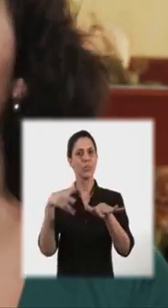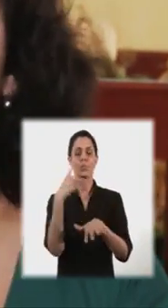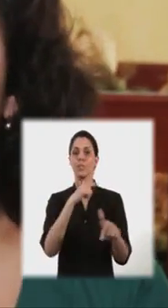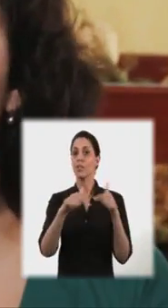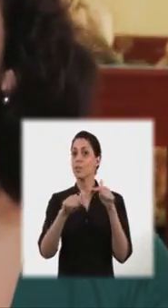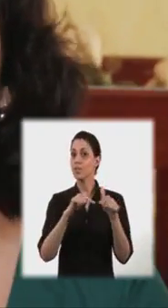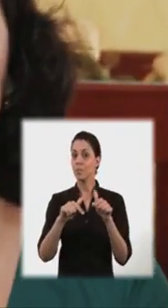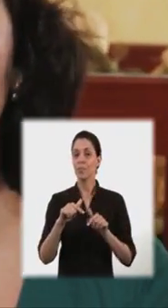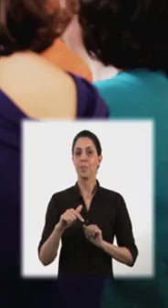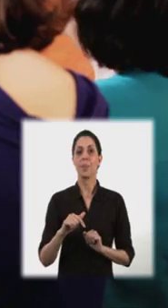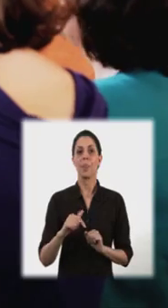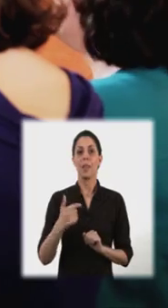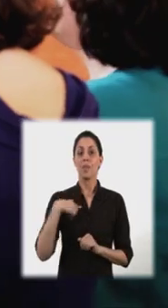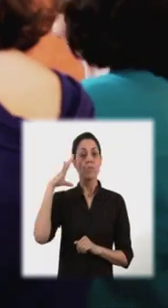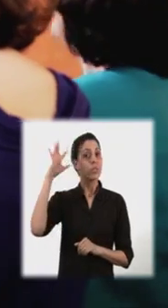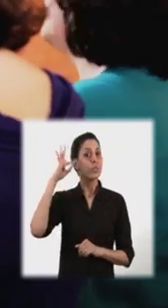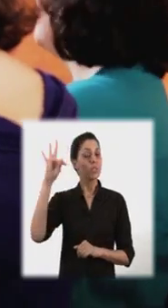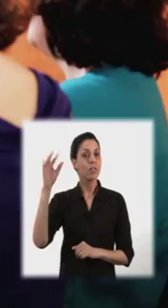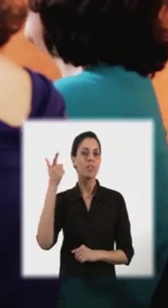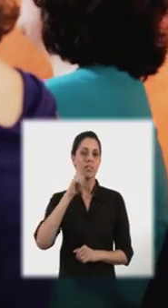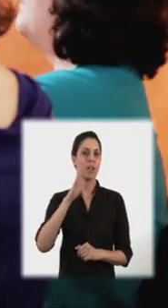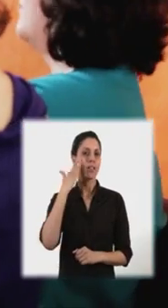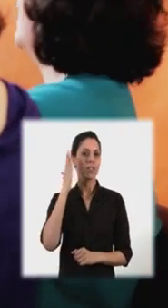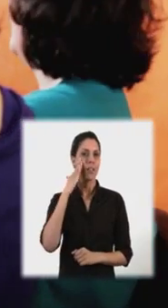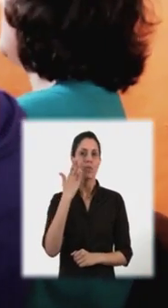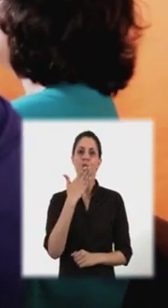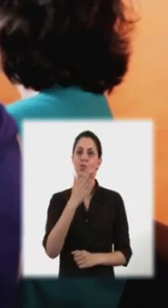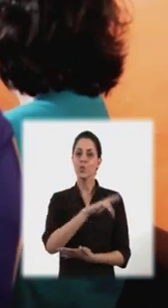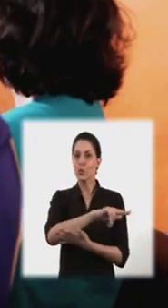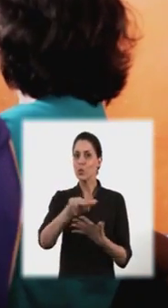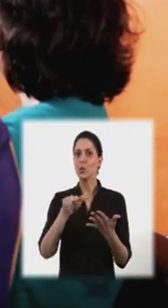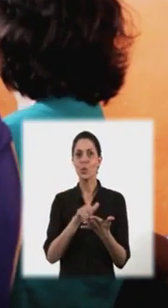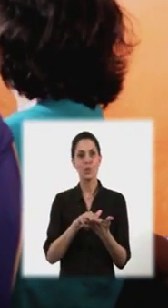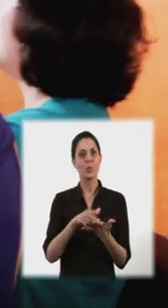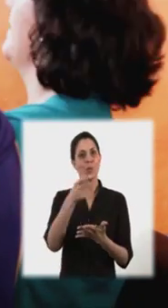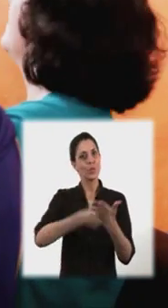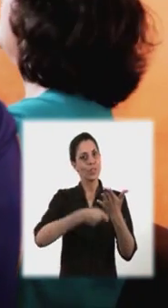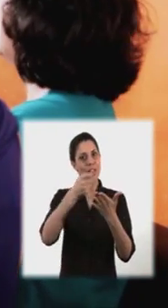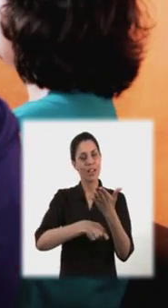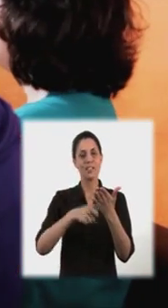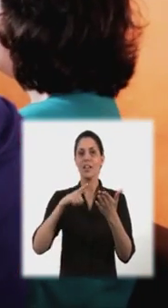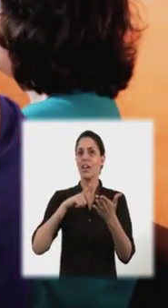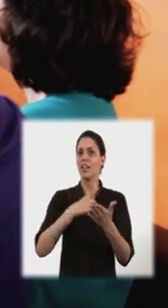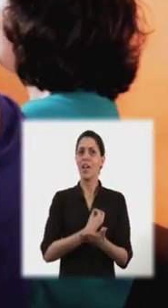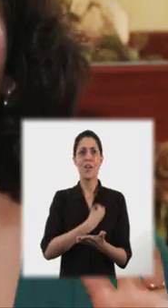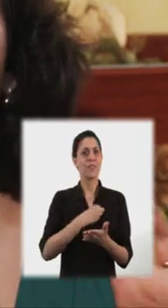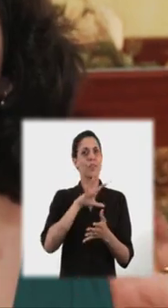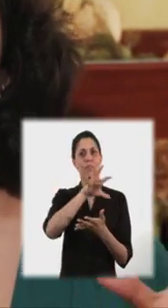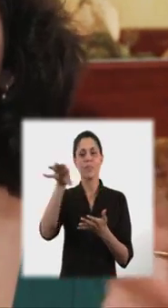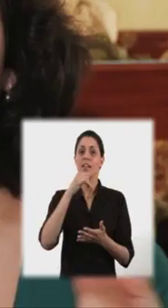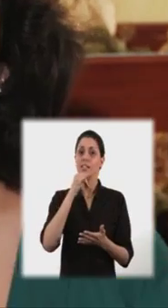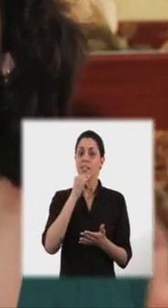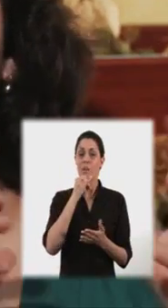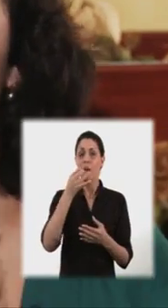gêneros textuais como toda a diversidade de texto que está por aí. Então, uma bula de remédio é um gênero específico, que vai ter características específicas e que